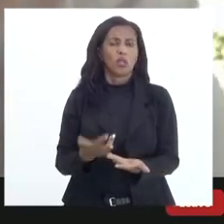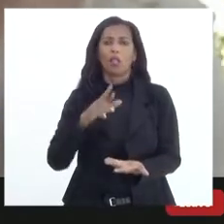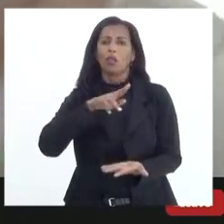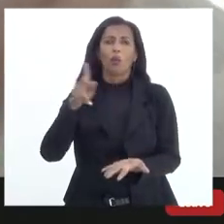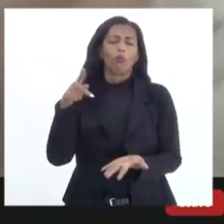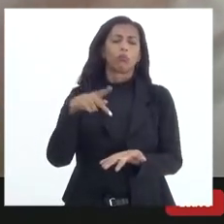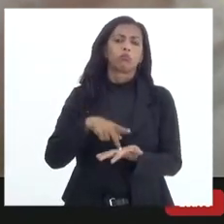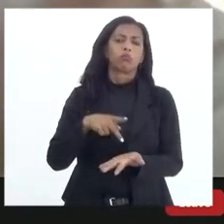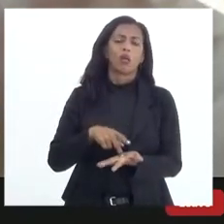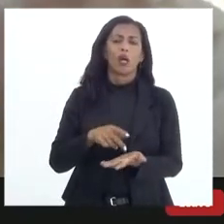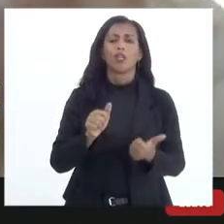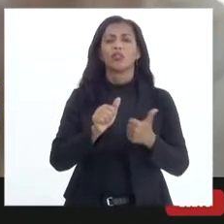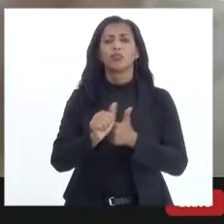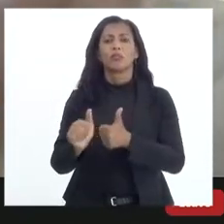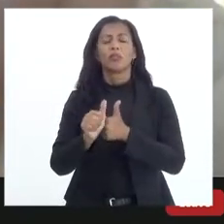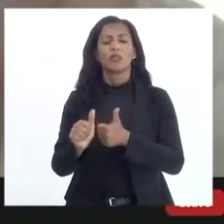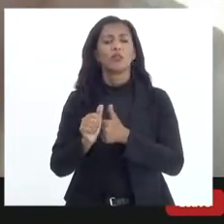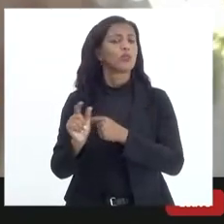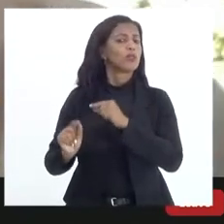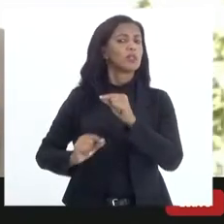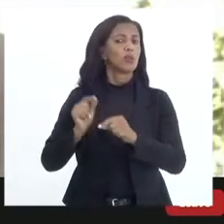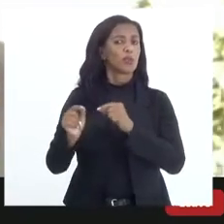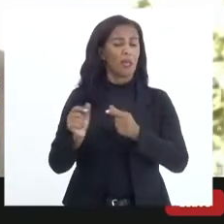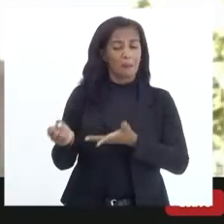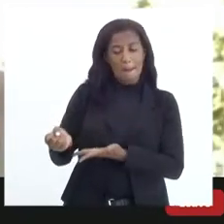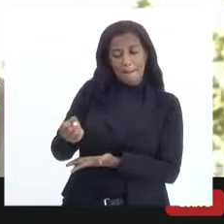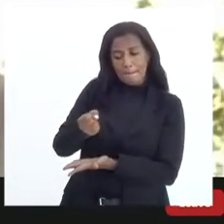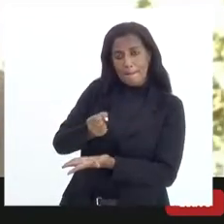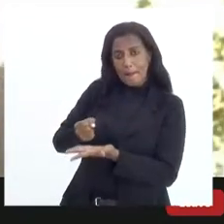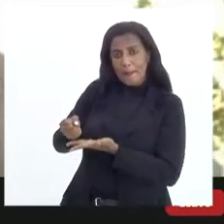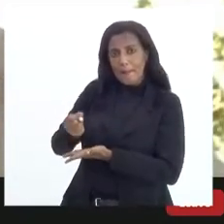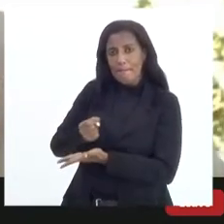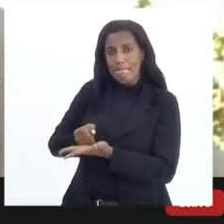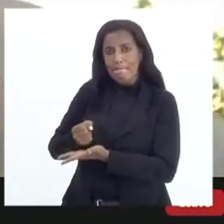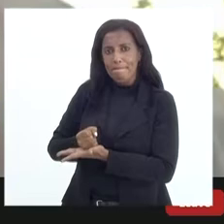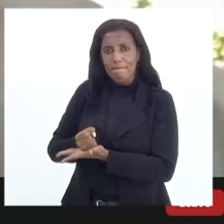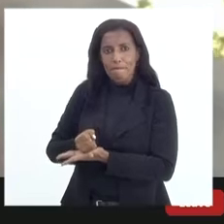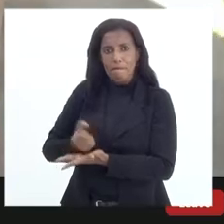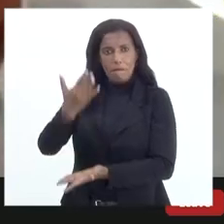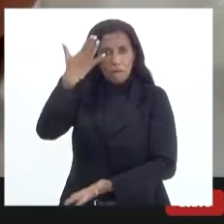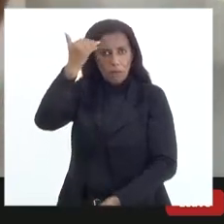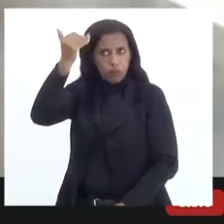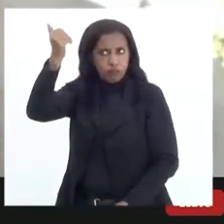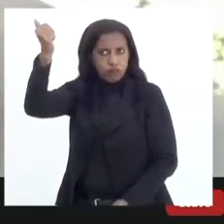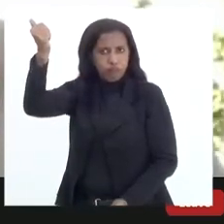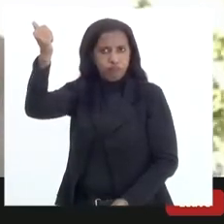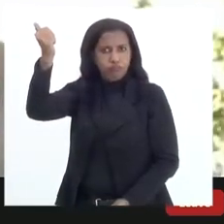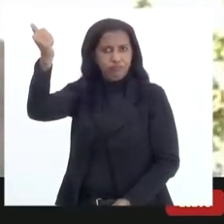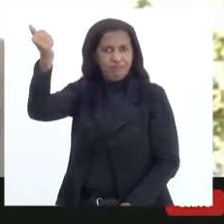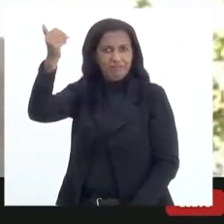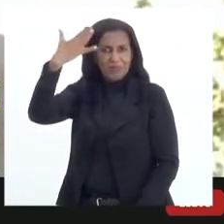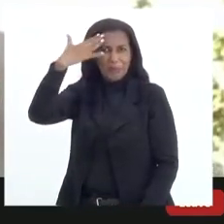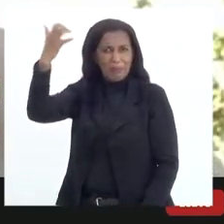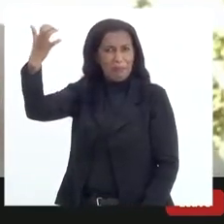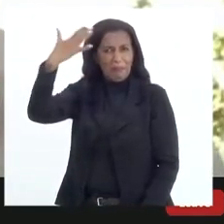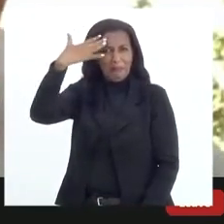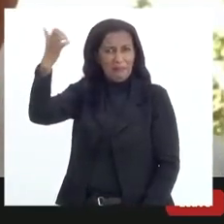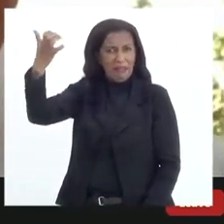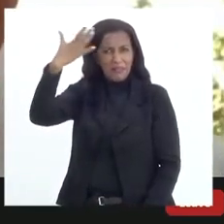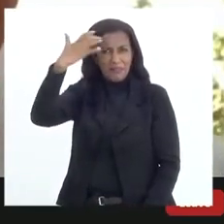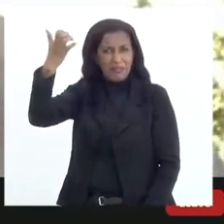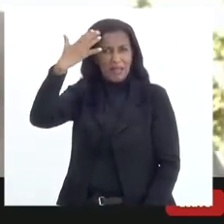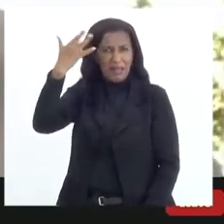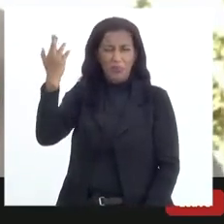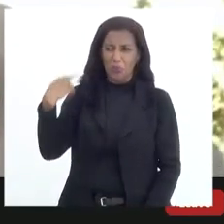oficiais. Hoje as perseguições são basicamente de fanáticos religiosos, absolutamente fanáticos.